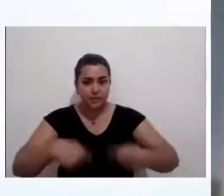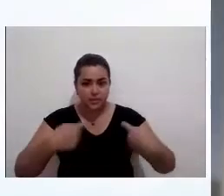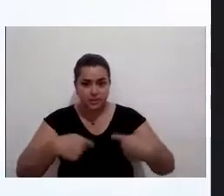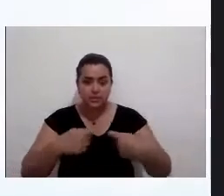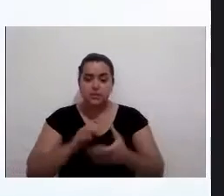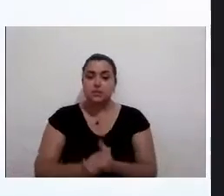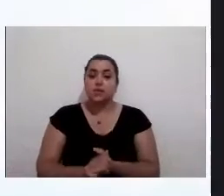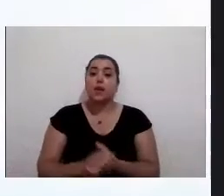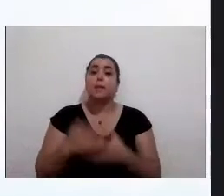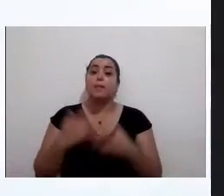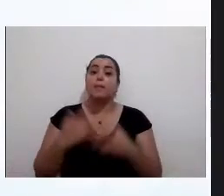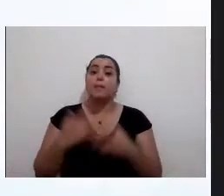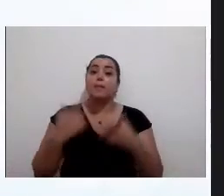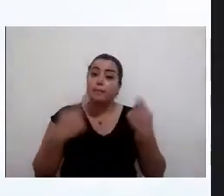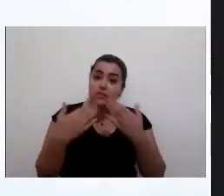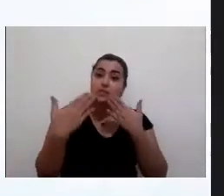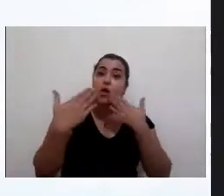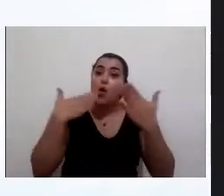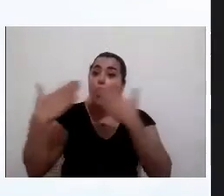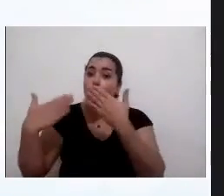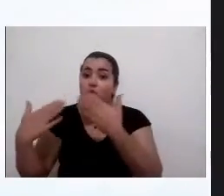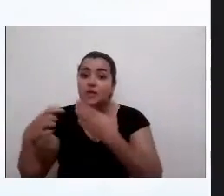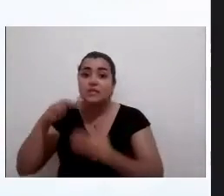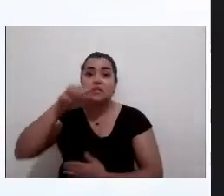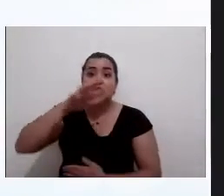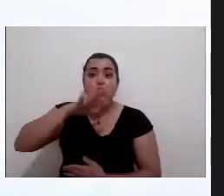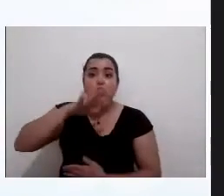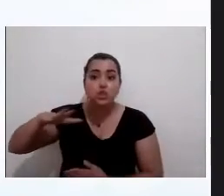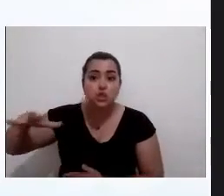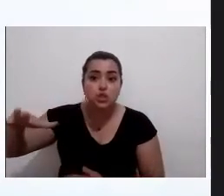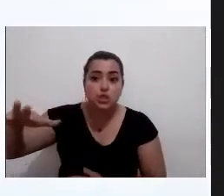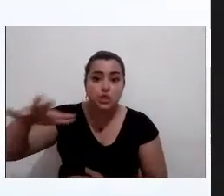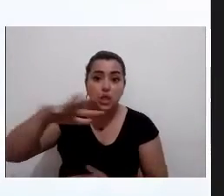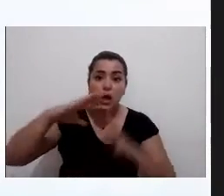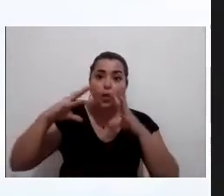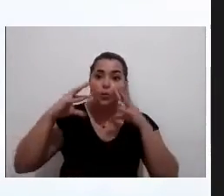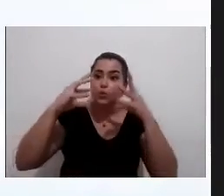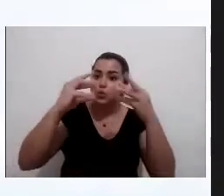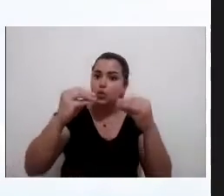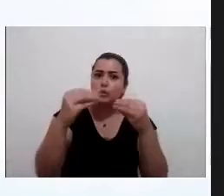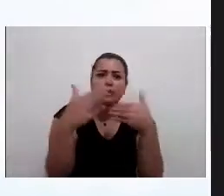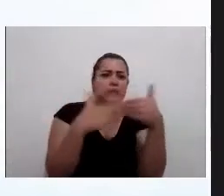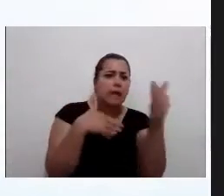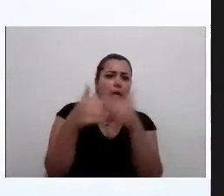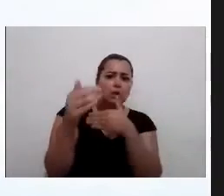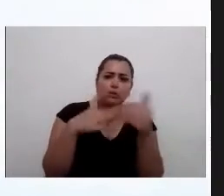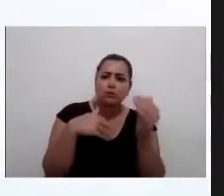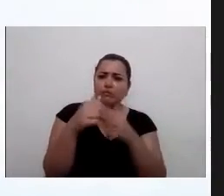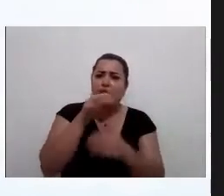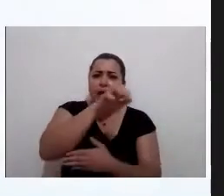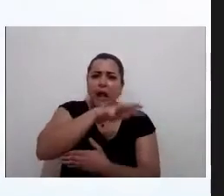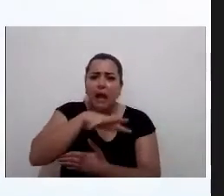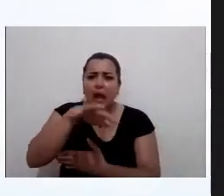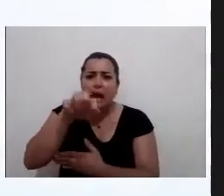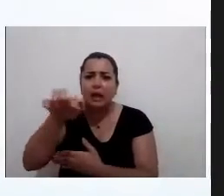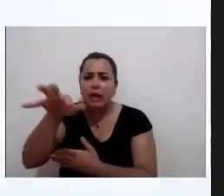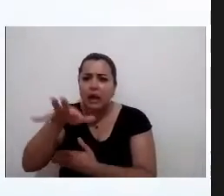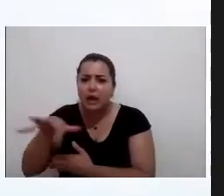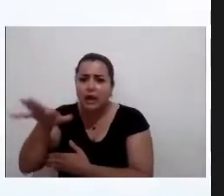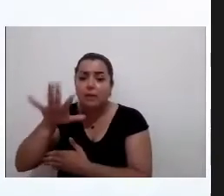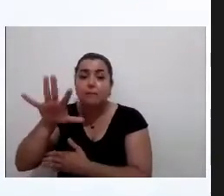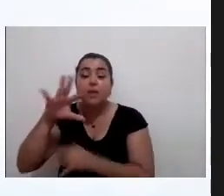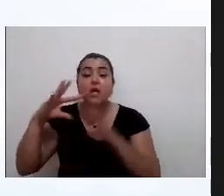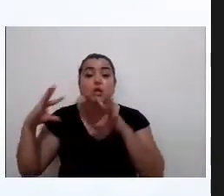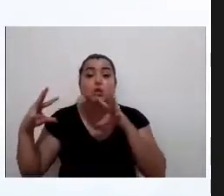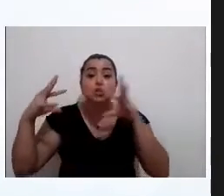uma articulação em que os líderes dos trabalhadores, independente de categoria, mas tem que ser uma articulação nacional. Eles vão lá